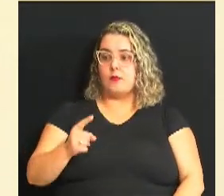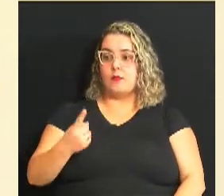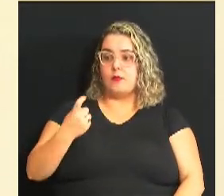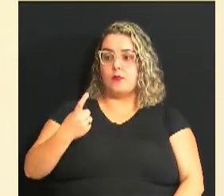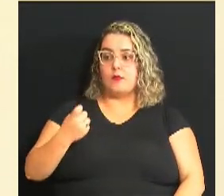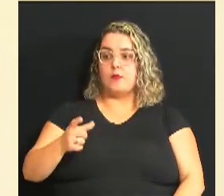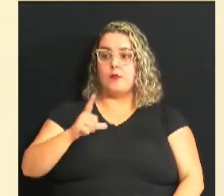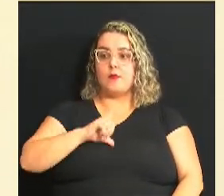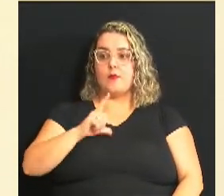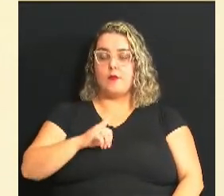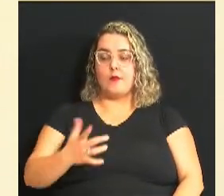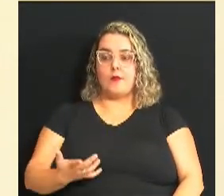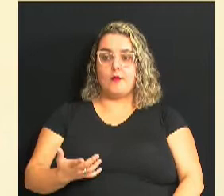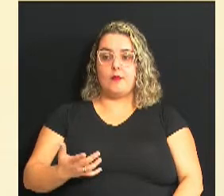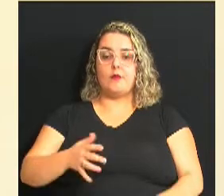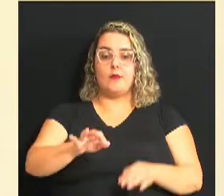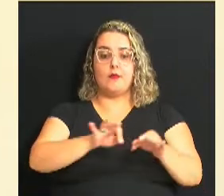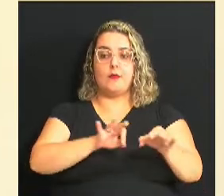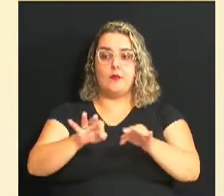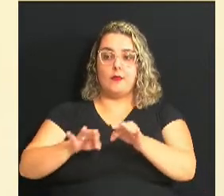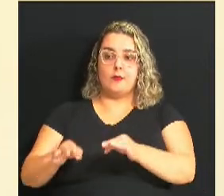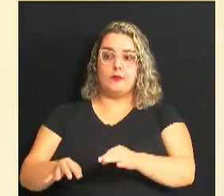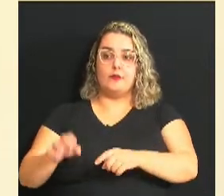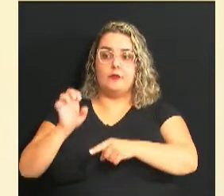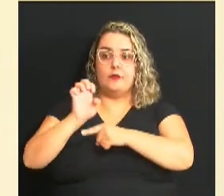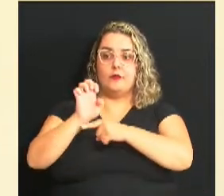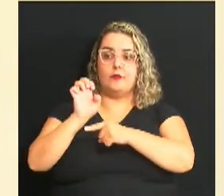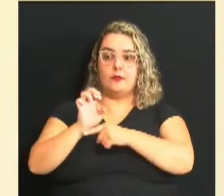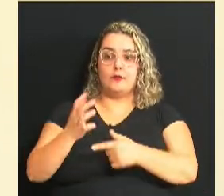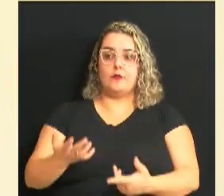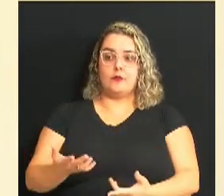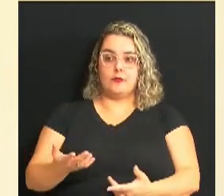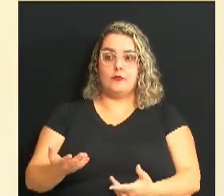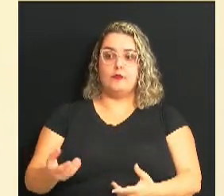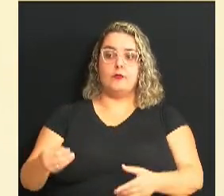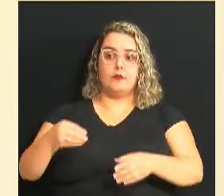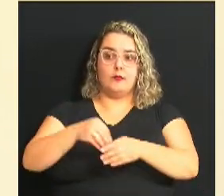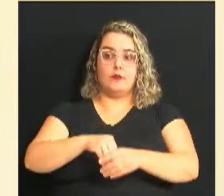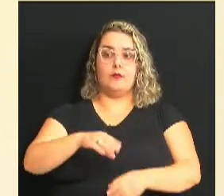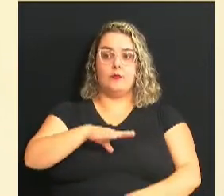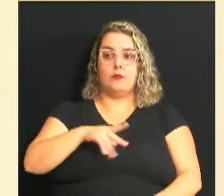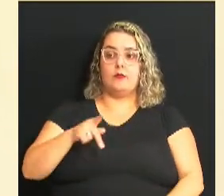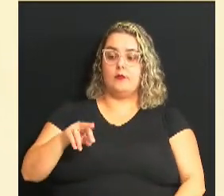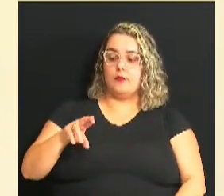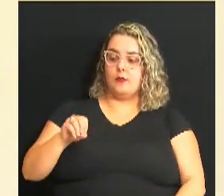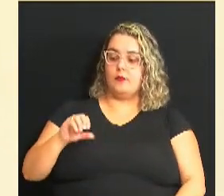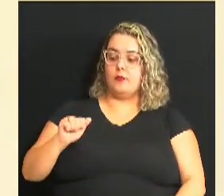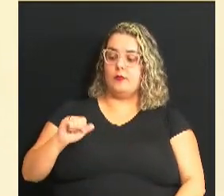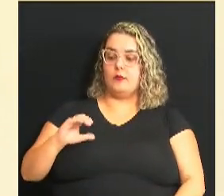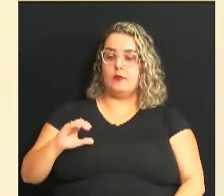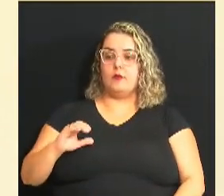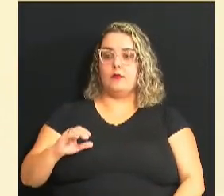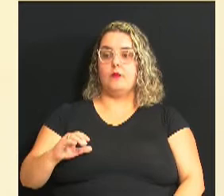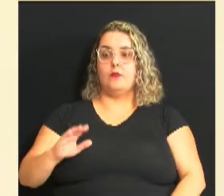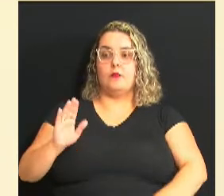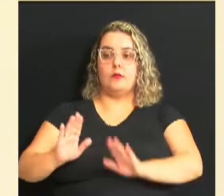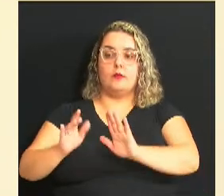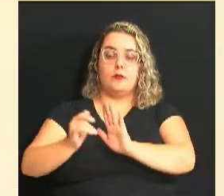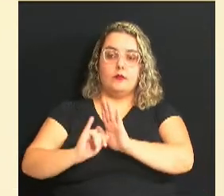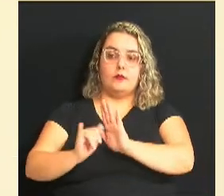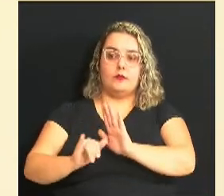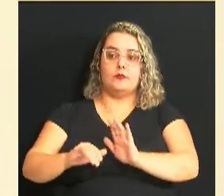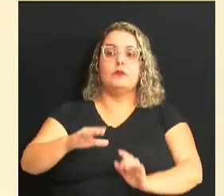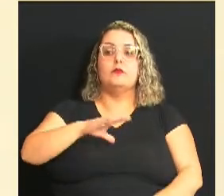tem um grande programa estadual que chega muito no interior, que é o PROAC Editais, E Campinas é uma cidade que recebe muita